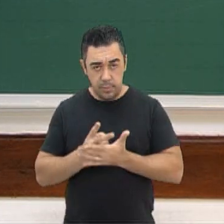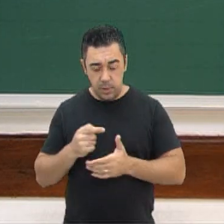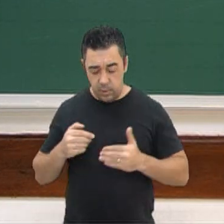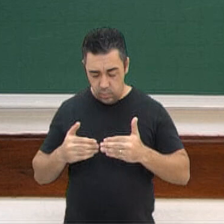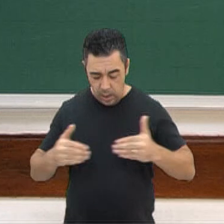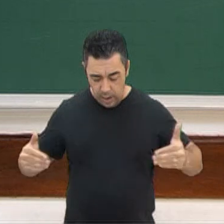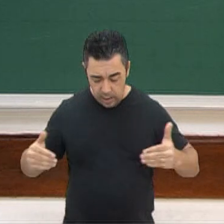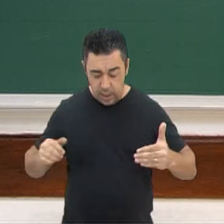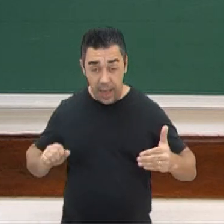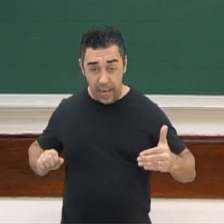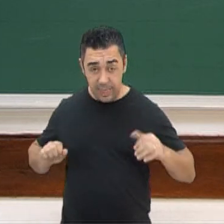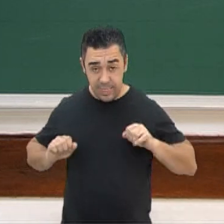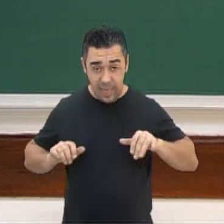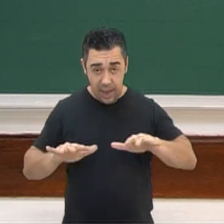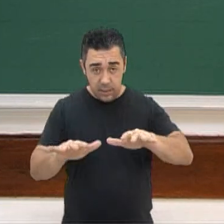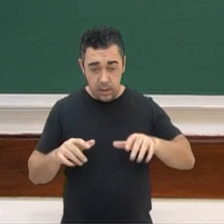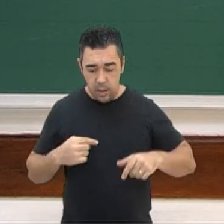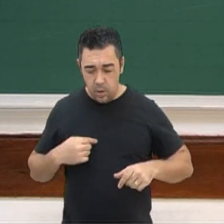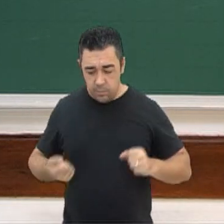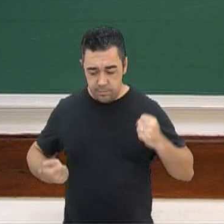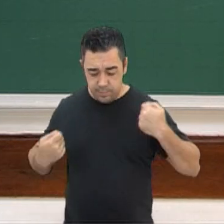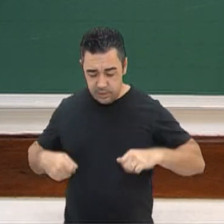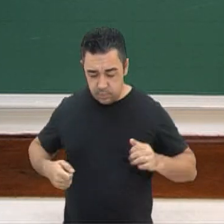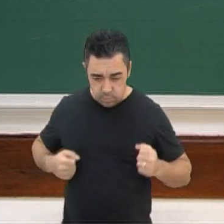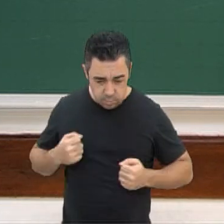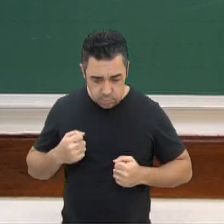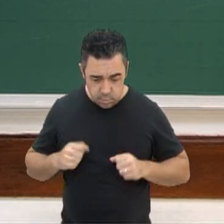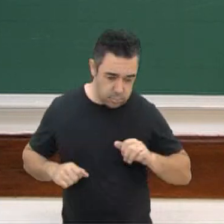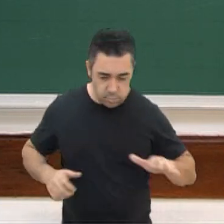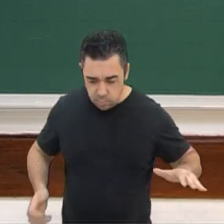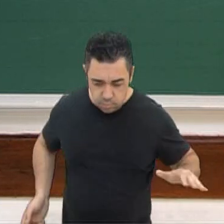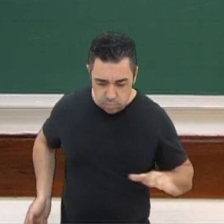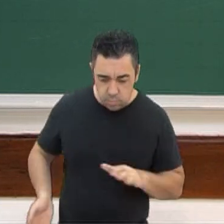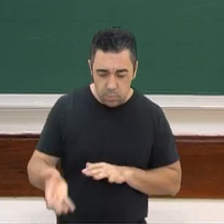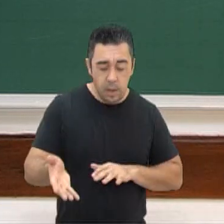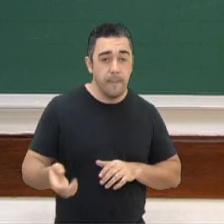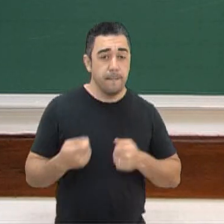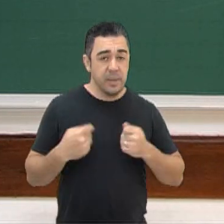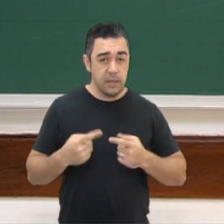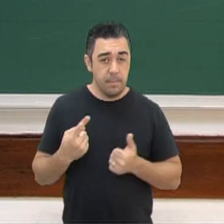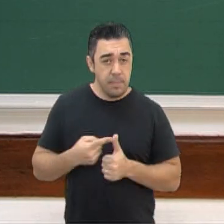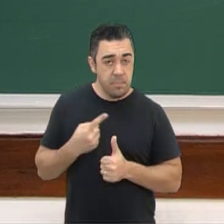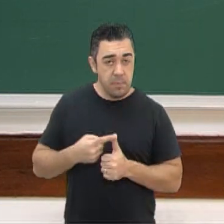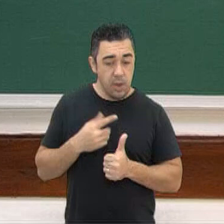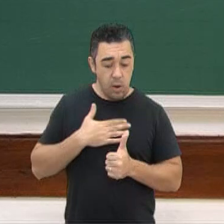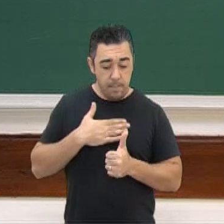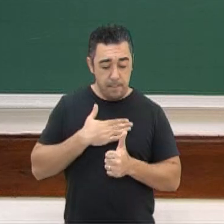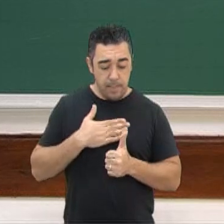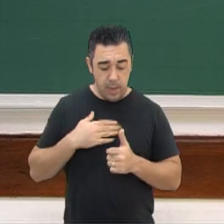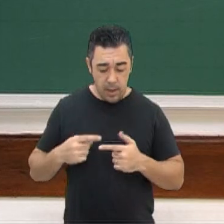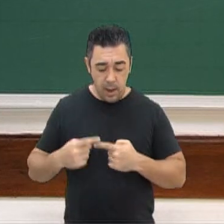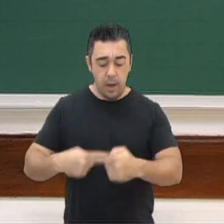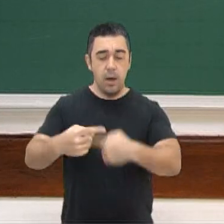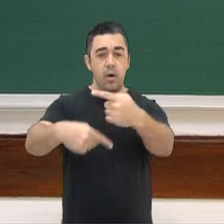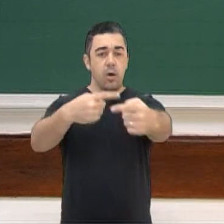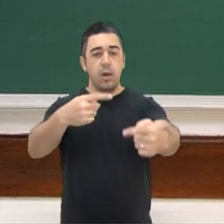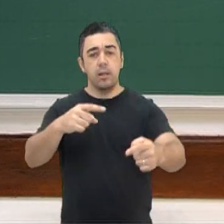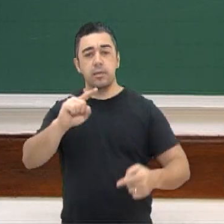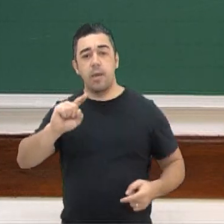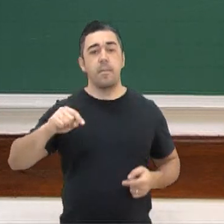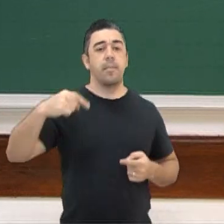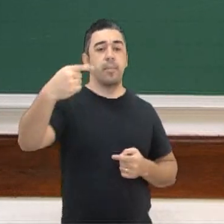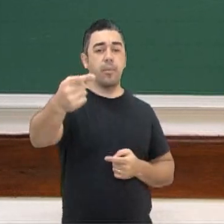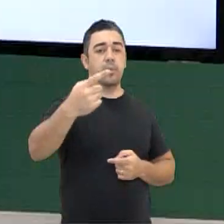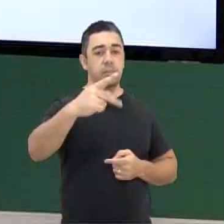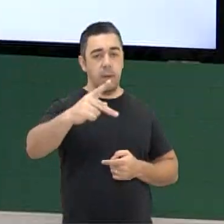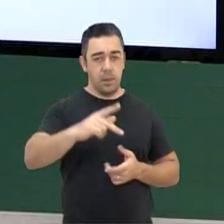ataque, o jogador precisa lançar a bola e esta deve tocar primeiro a área de ataque e depois a área